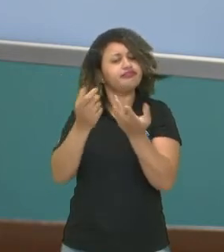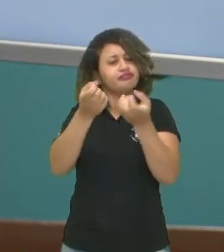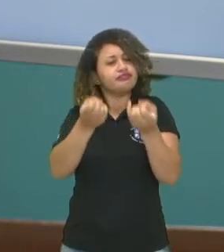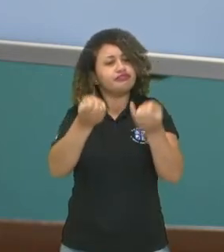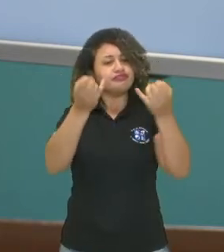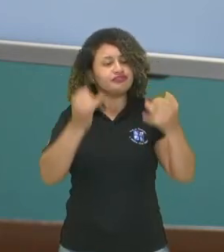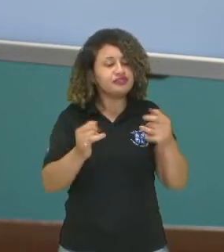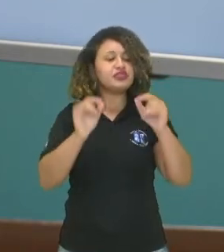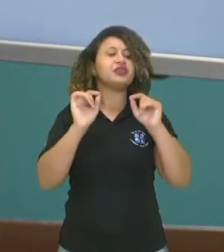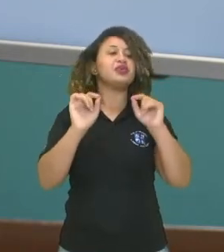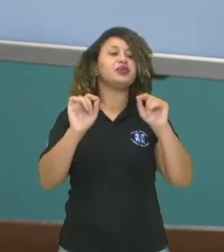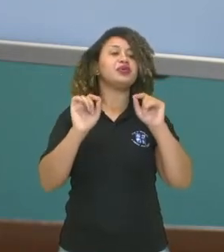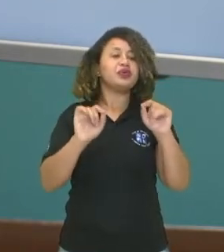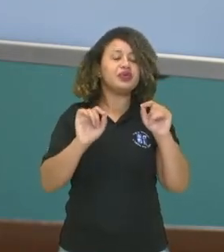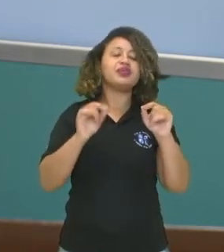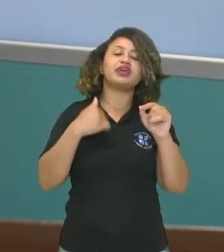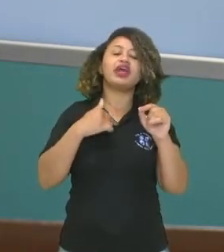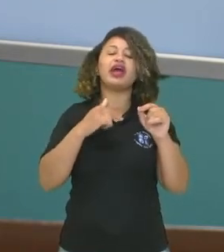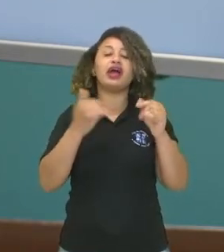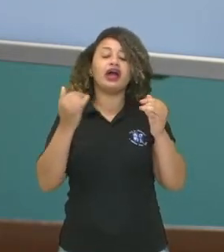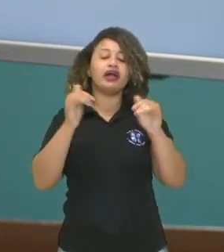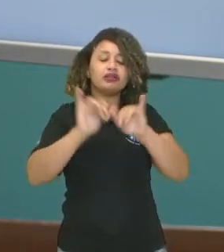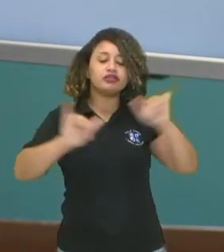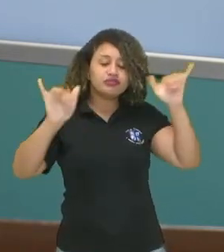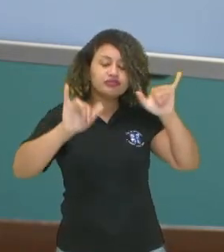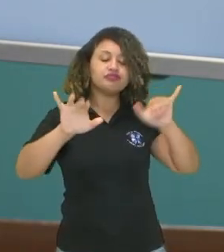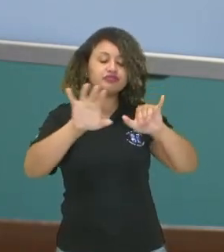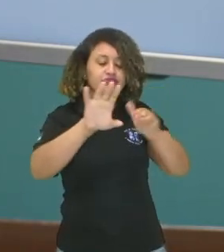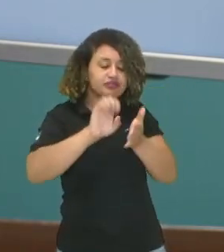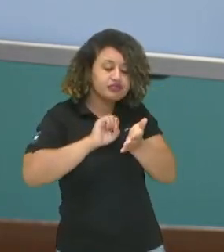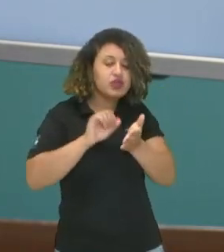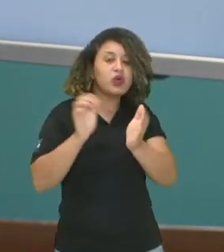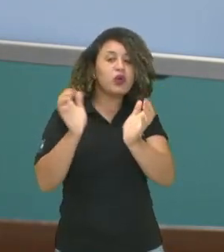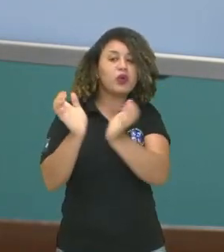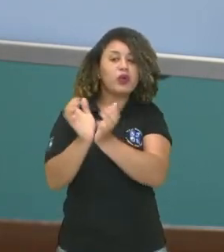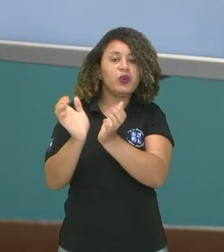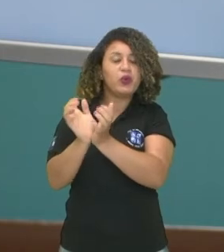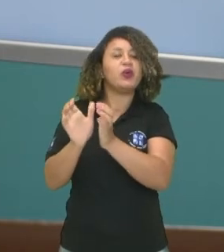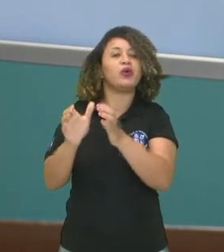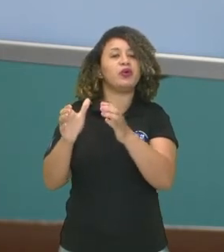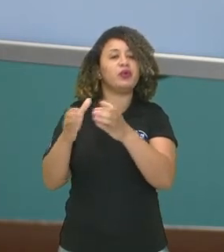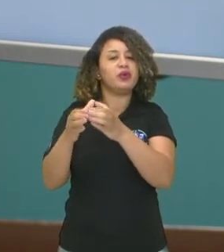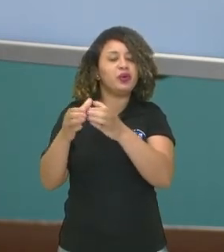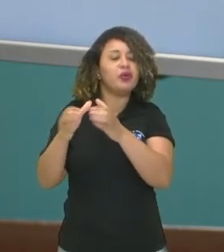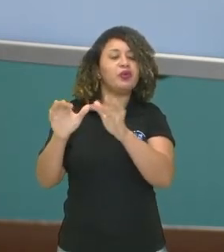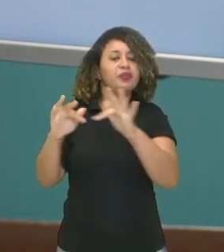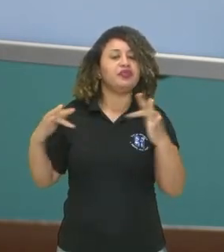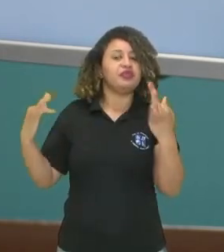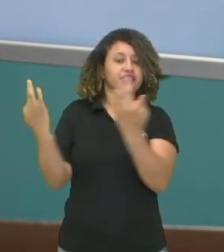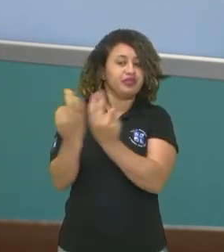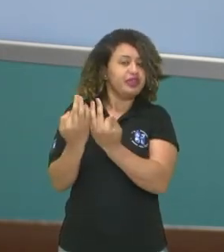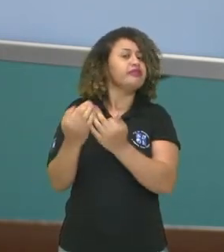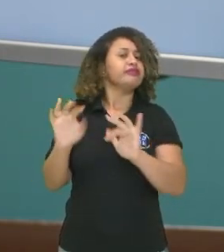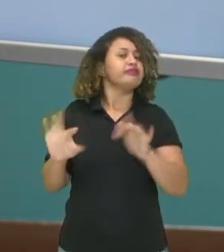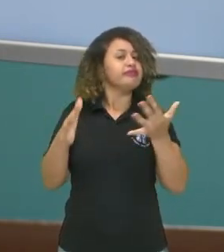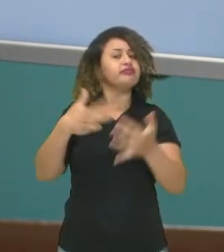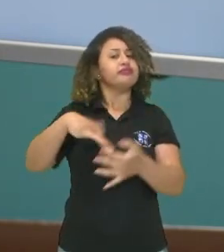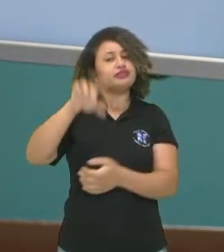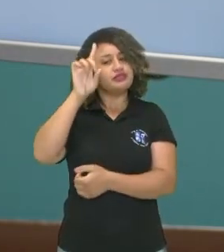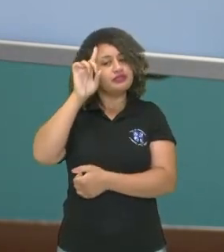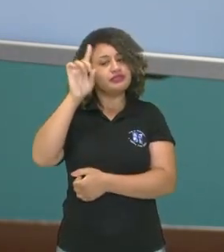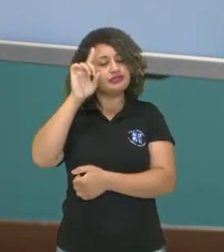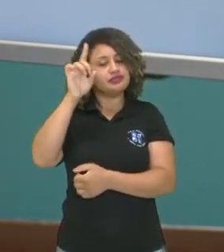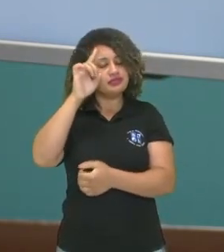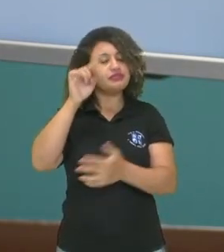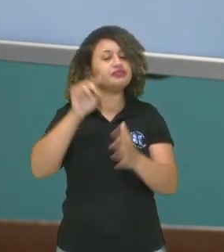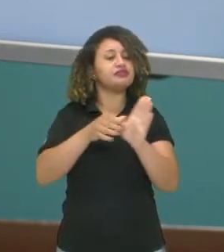fala as mensagens, as notícias recebidas nos grupos de família. Então, é isso que acontece no cotidiano, em que o guia